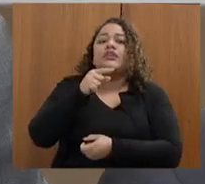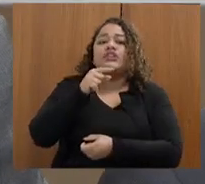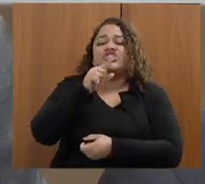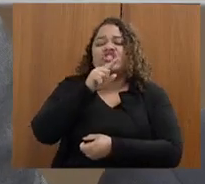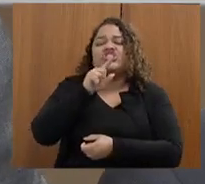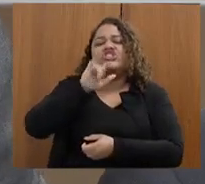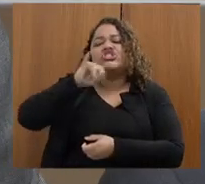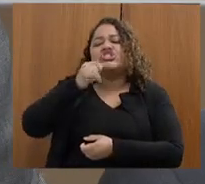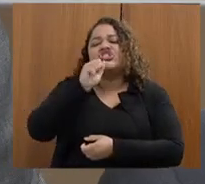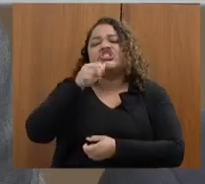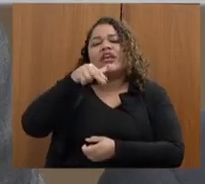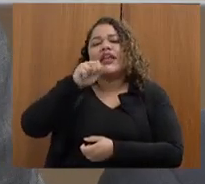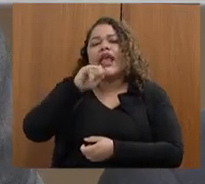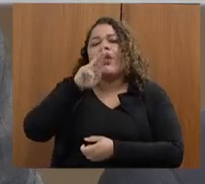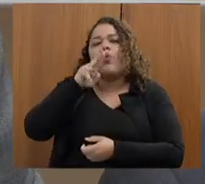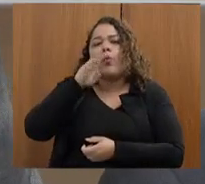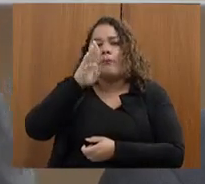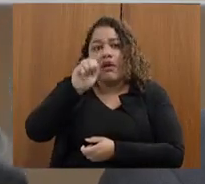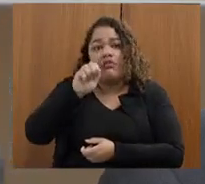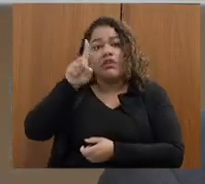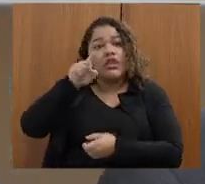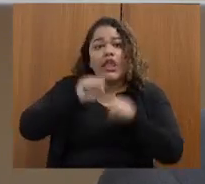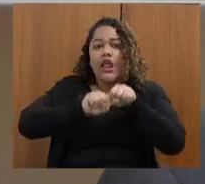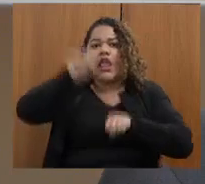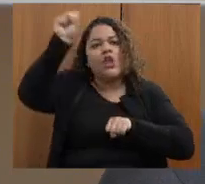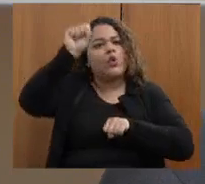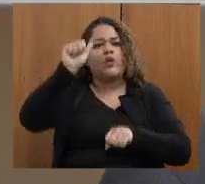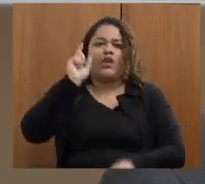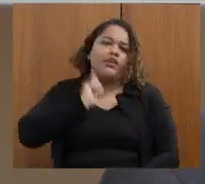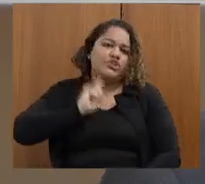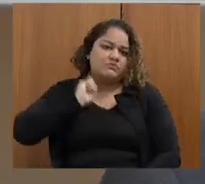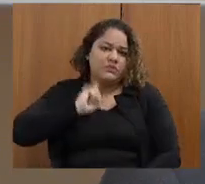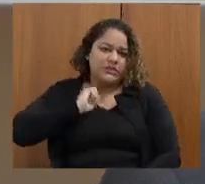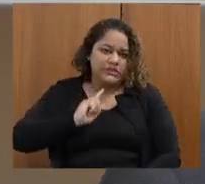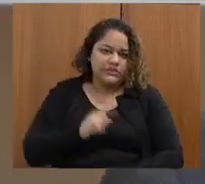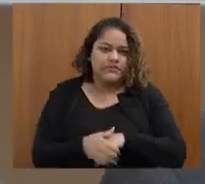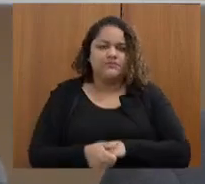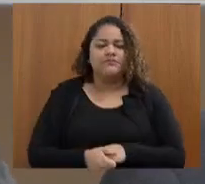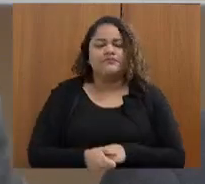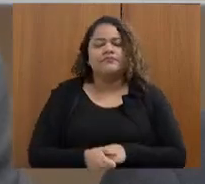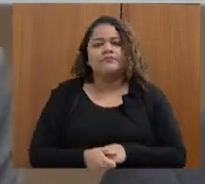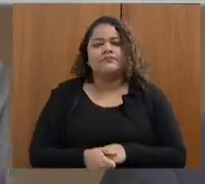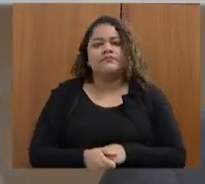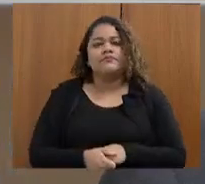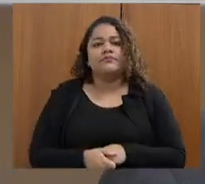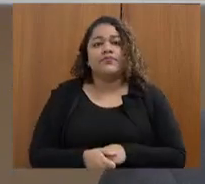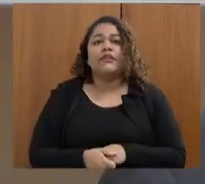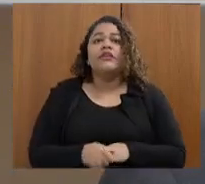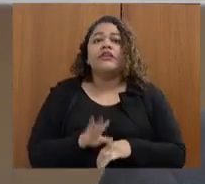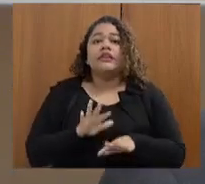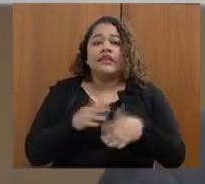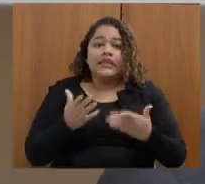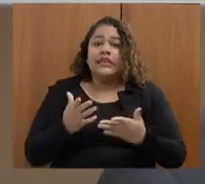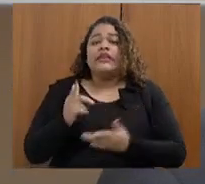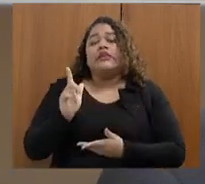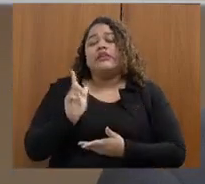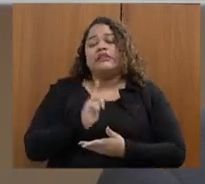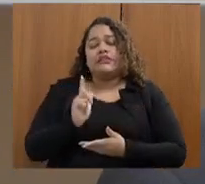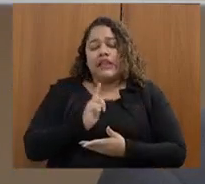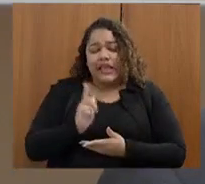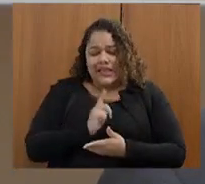tem uma terceira pergunta aqui existe infelizmente um problema muito grave na educação